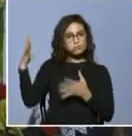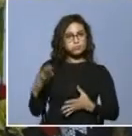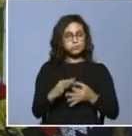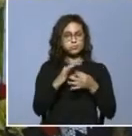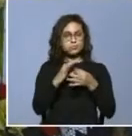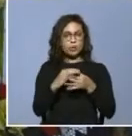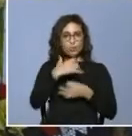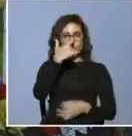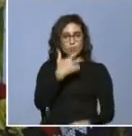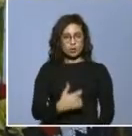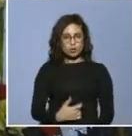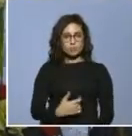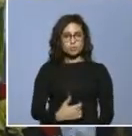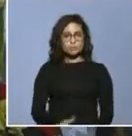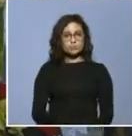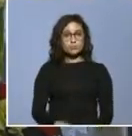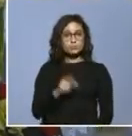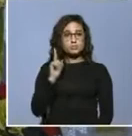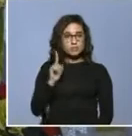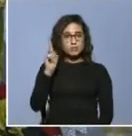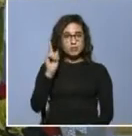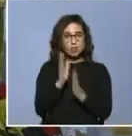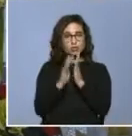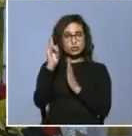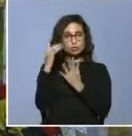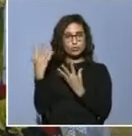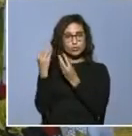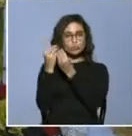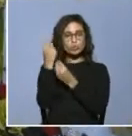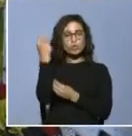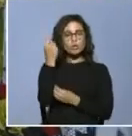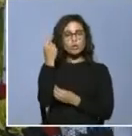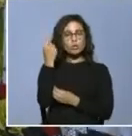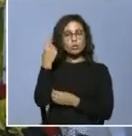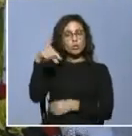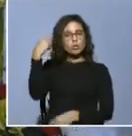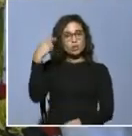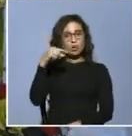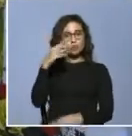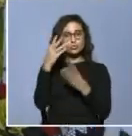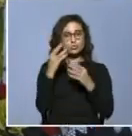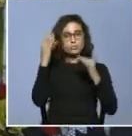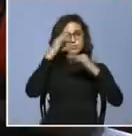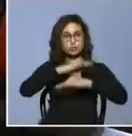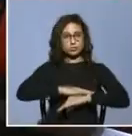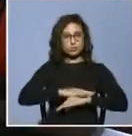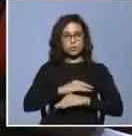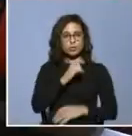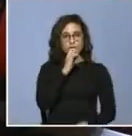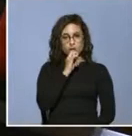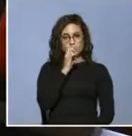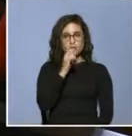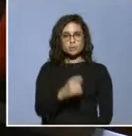natureza humana. Ele que é Deus convosco, na unidade do Espírito Santo.